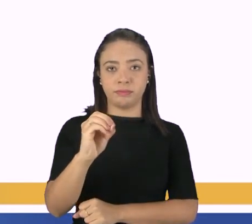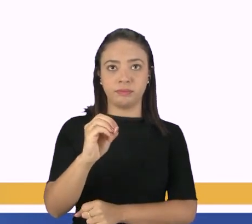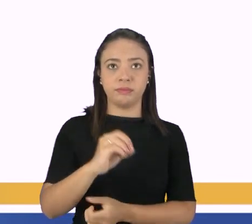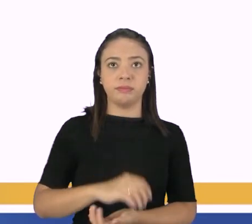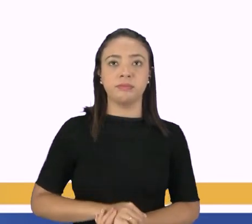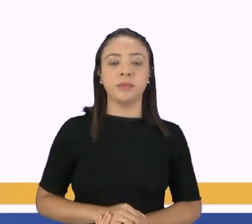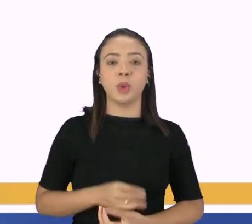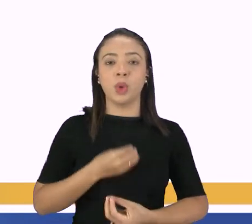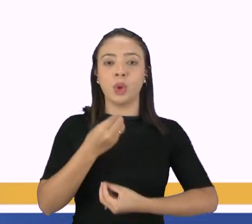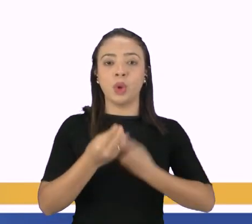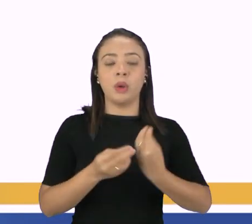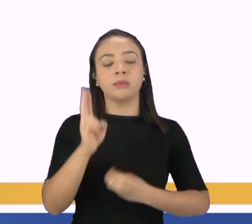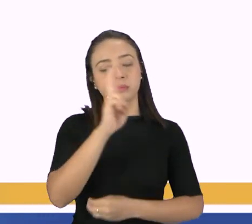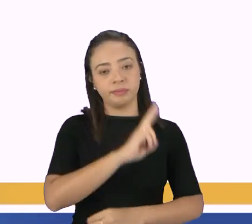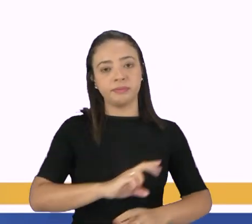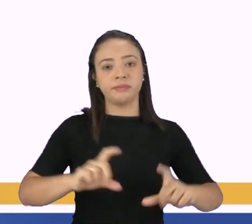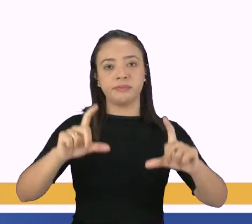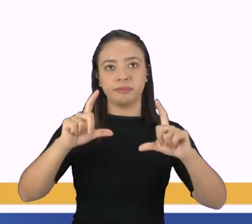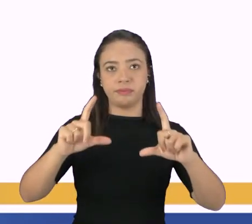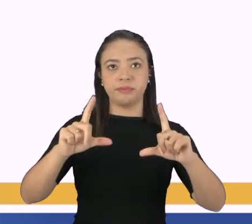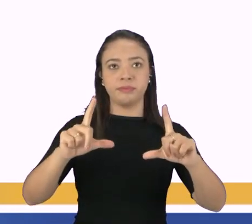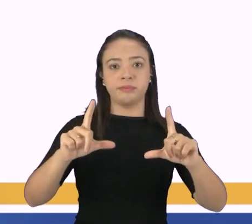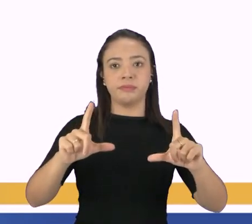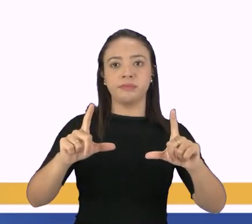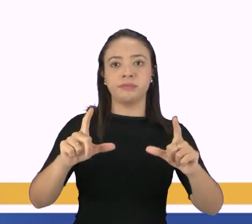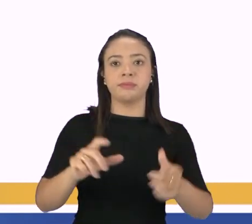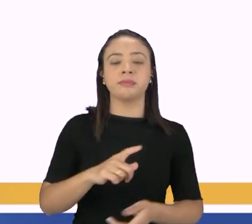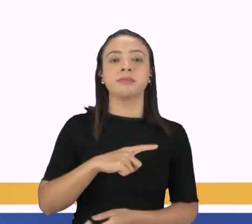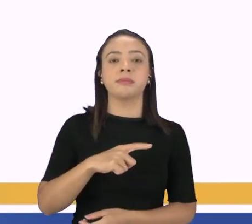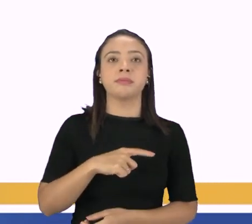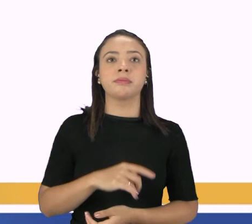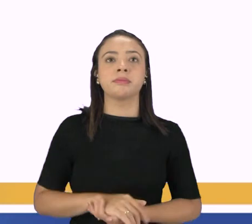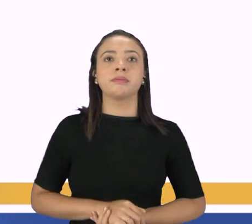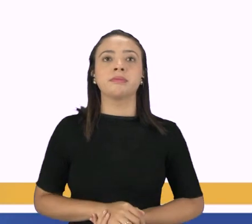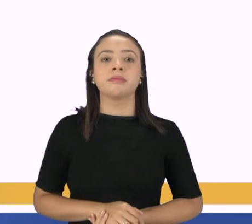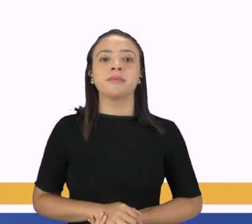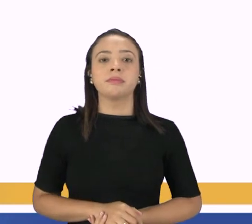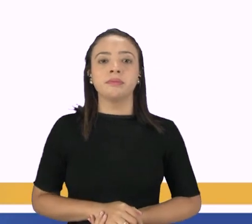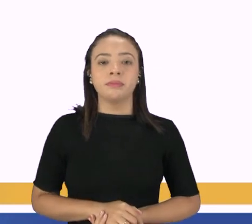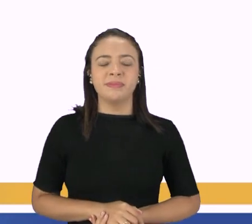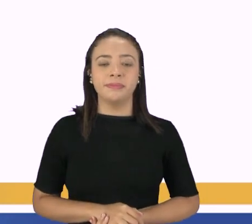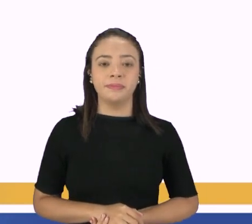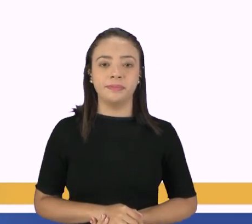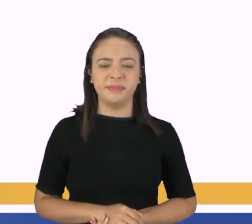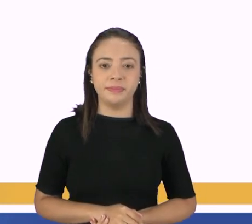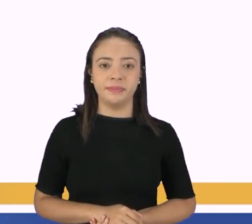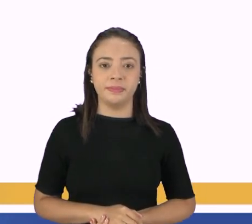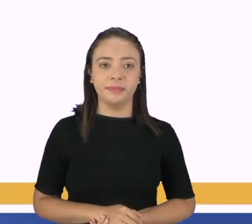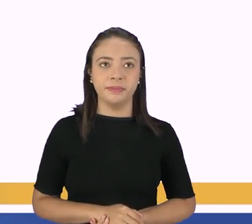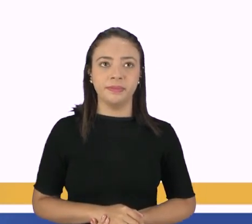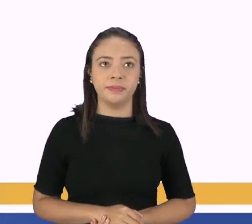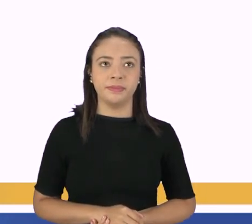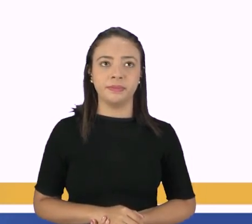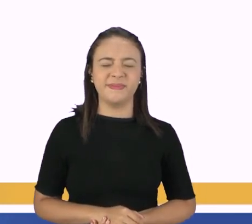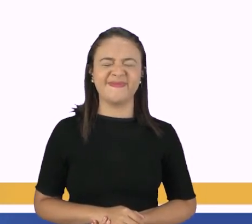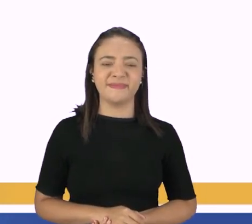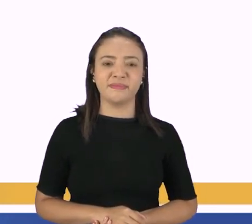0, usando a fórmula resolutiva, né, que é a nossa fórmula de Bhaskara que aparece aí em destaque para vocês.